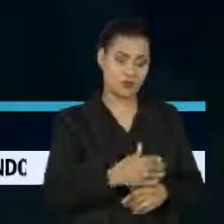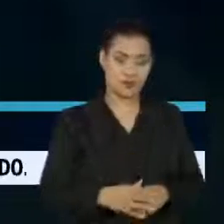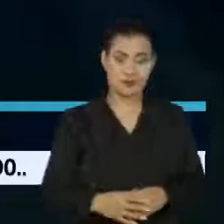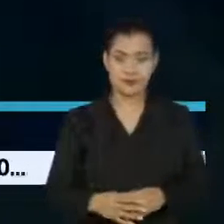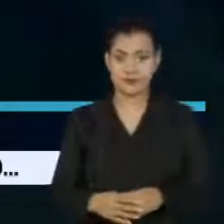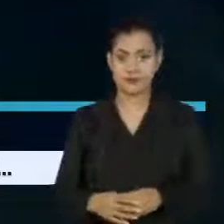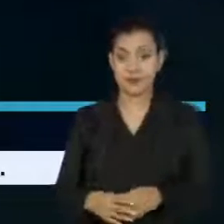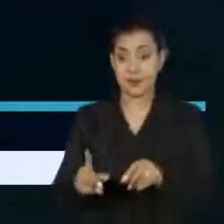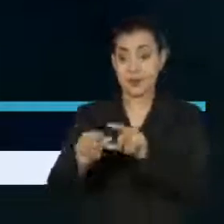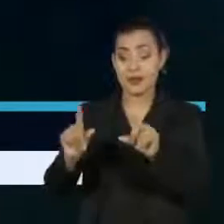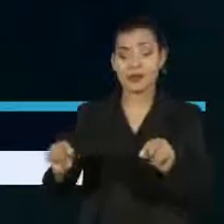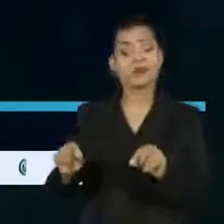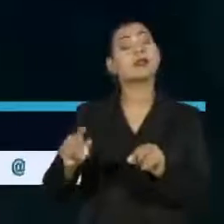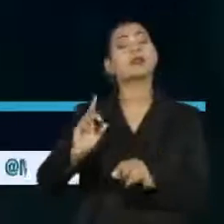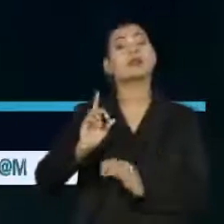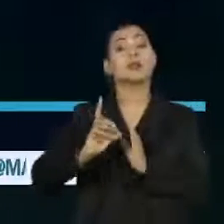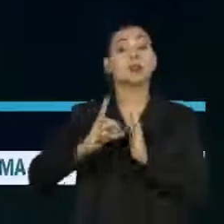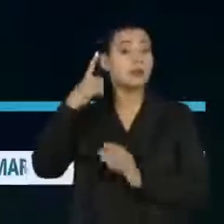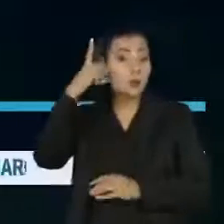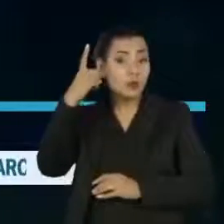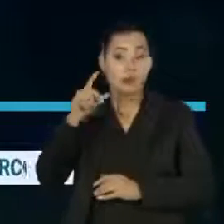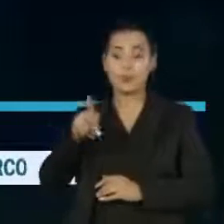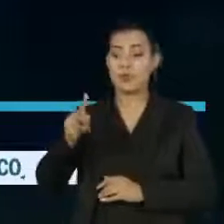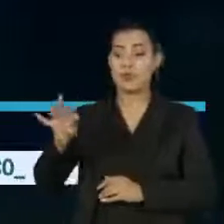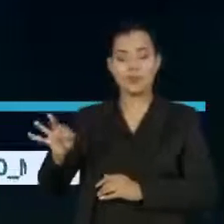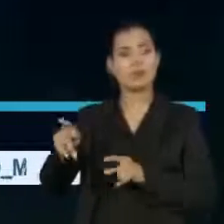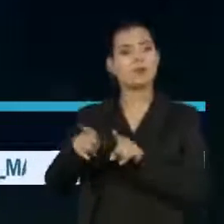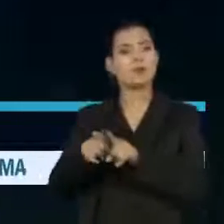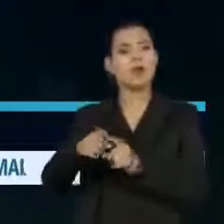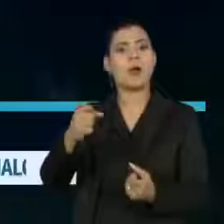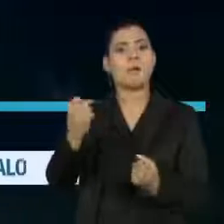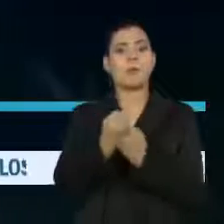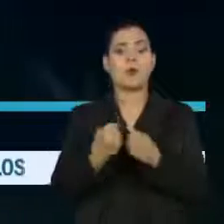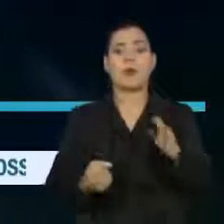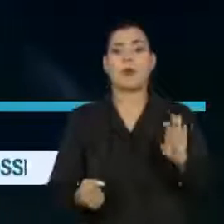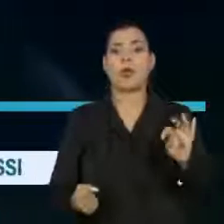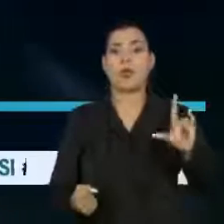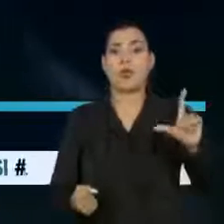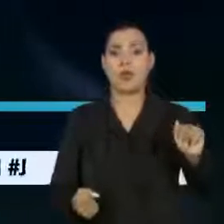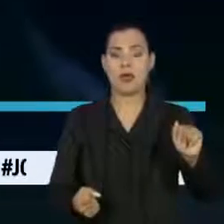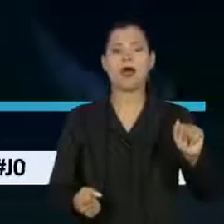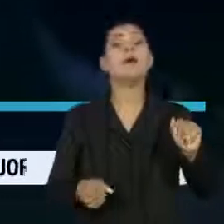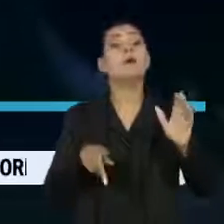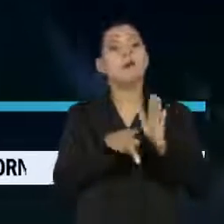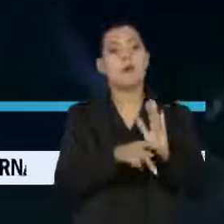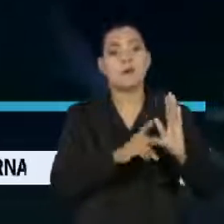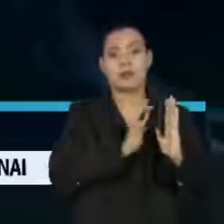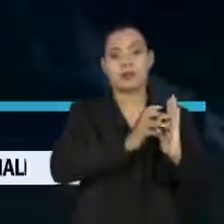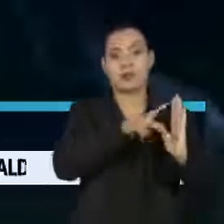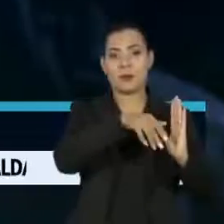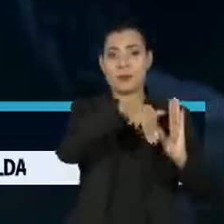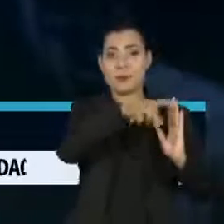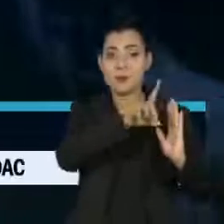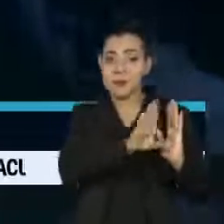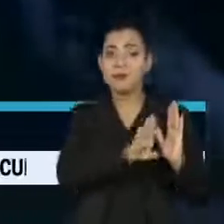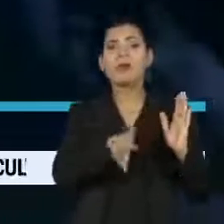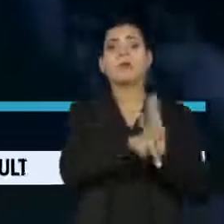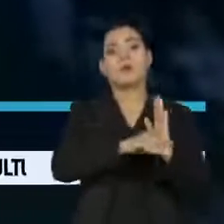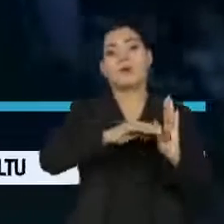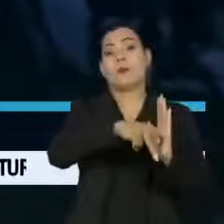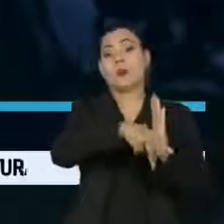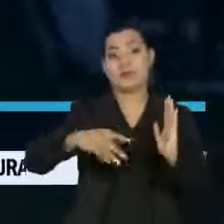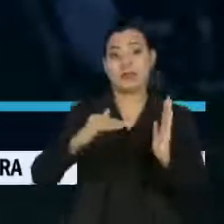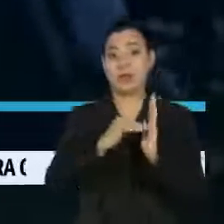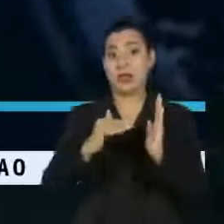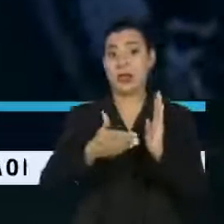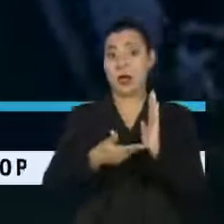Em Brasília, os deputados do PT aprovaram hoje o apoio à candidatura de Baleia Rossi, do MDB, à presidência da Câmara. A decisão foi